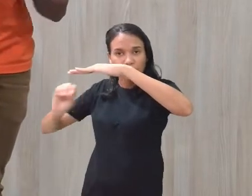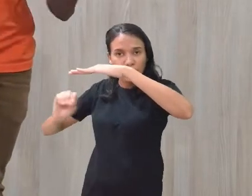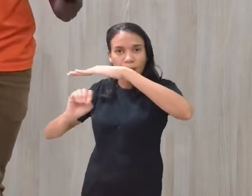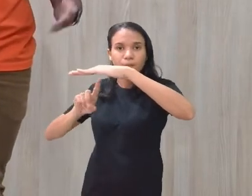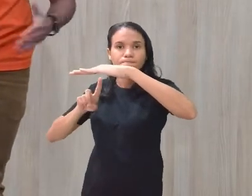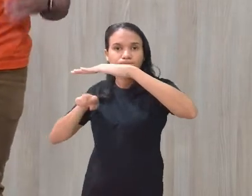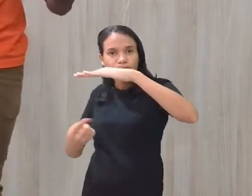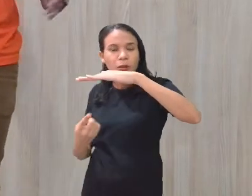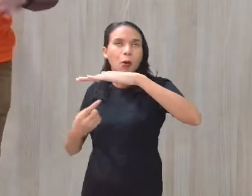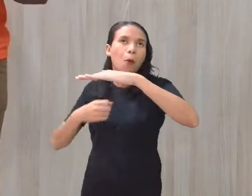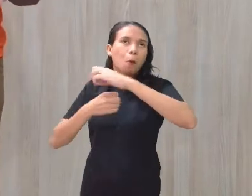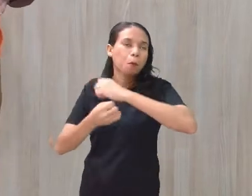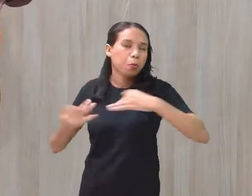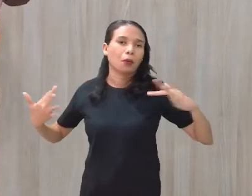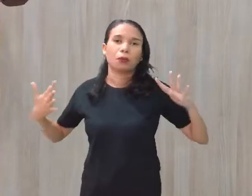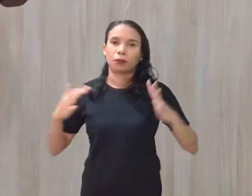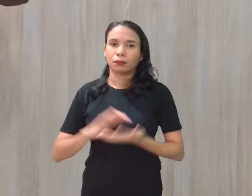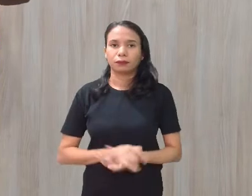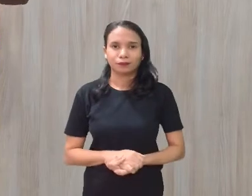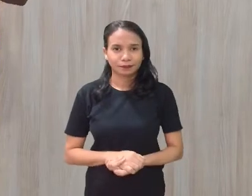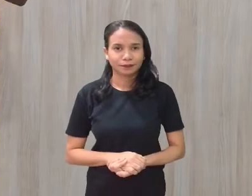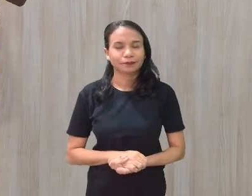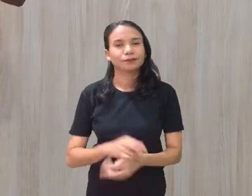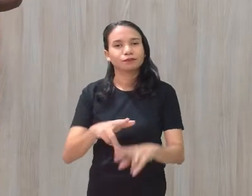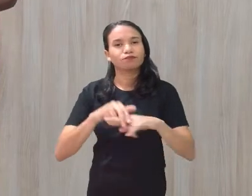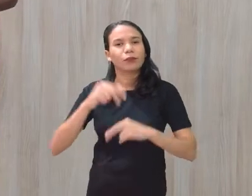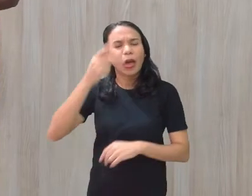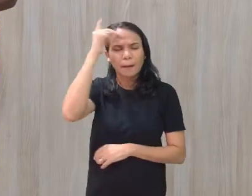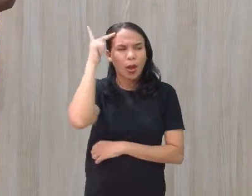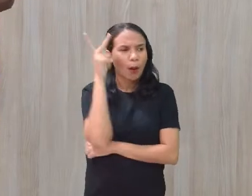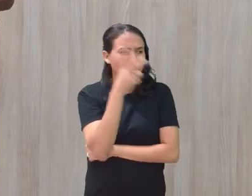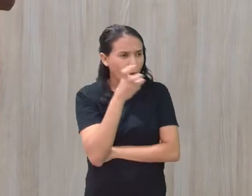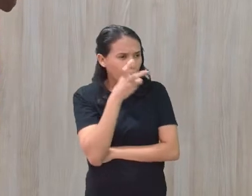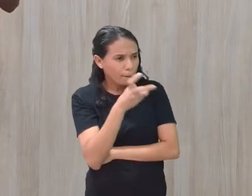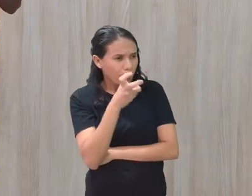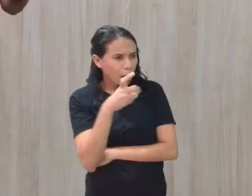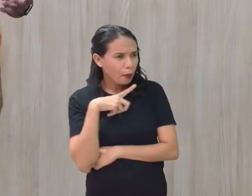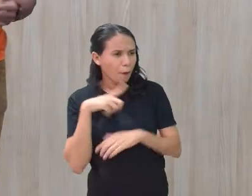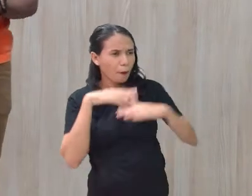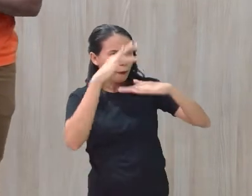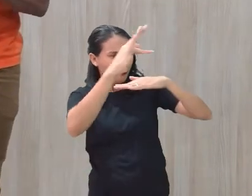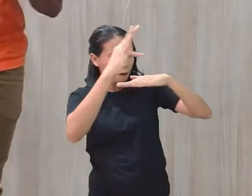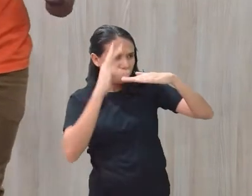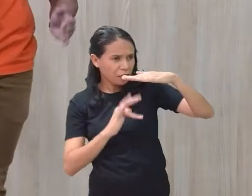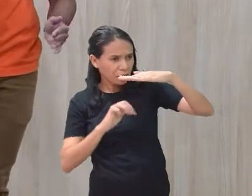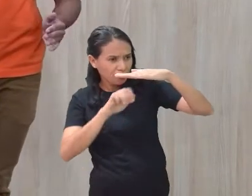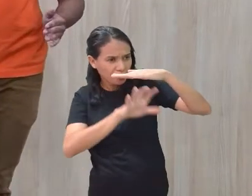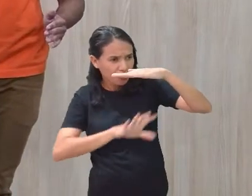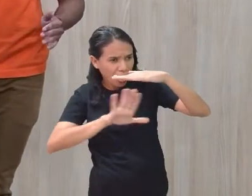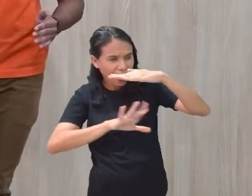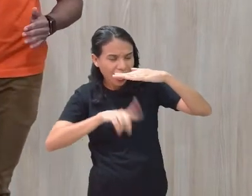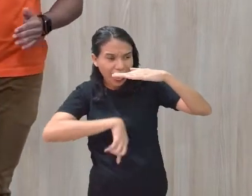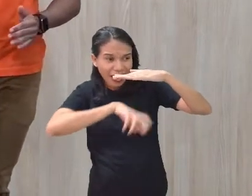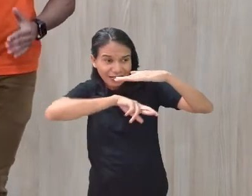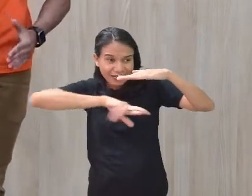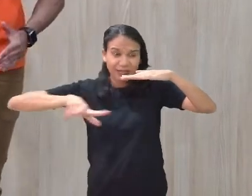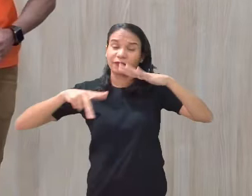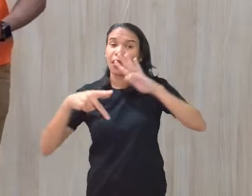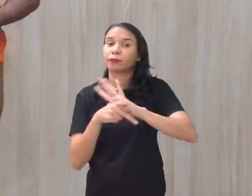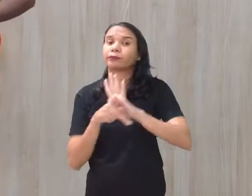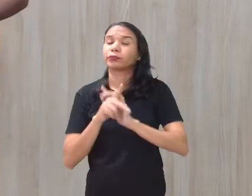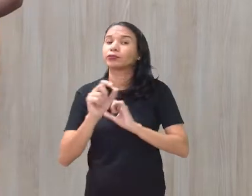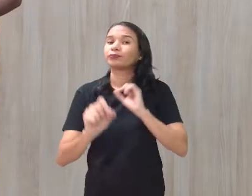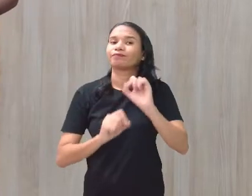1 milhão, 100 mil e assim por diante. Então, se você vê uma fração em que o denominador não é nenhum desses números múltiplos de